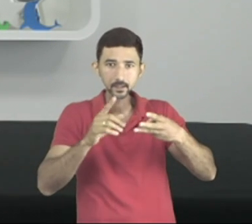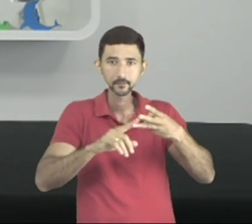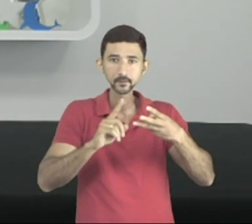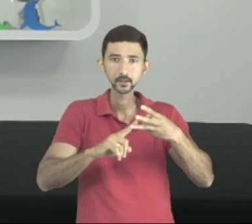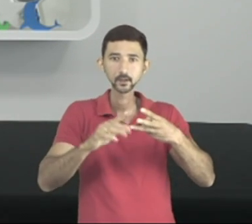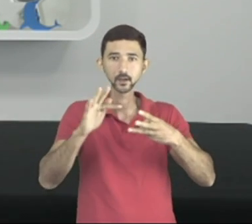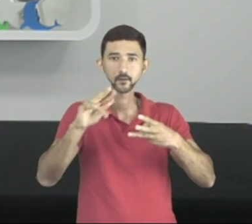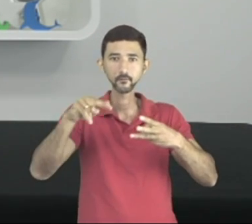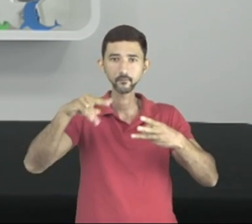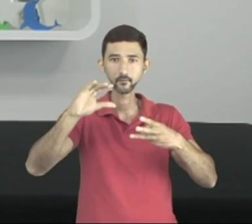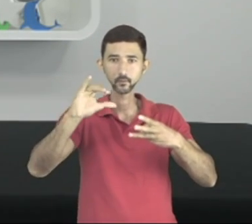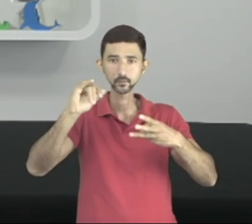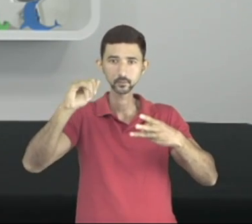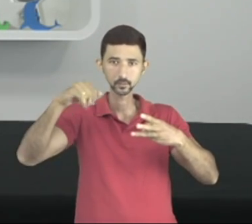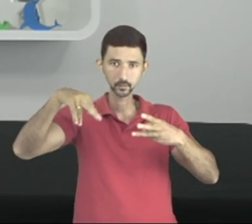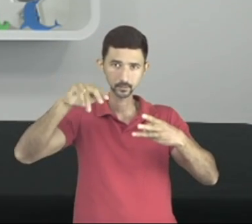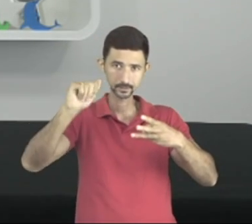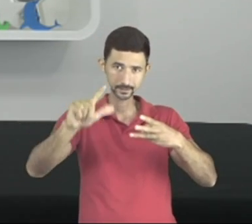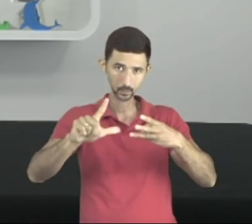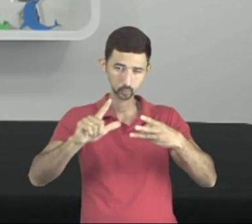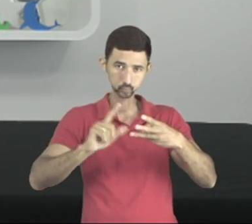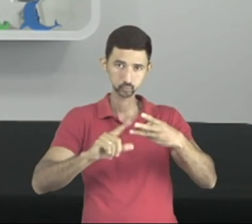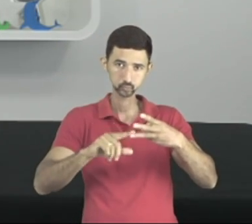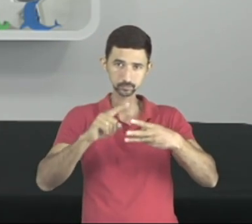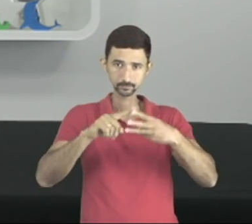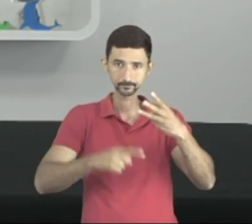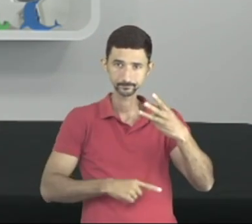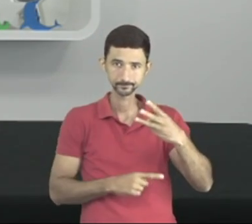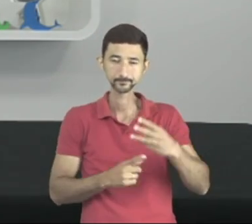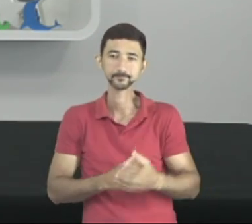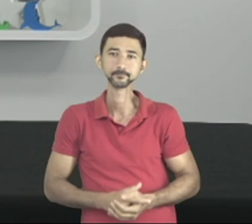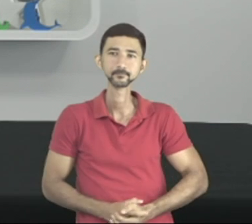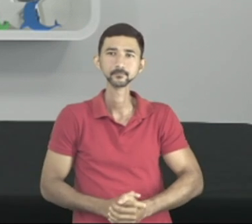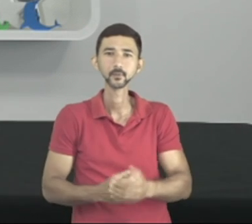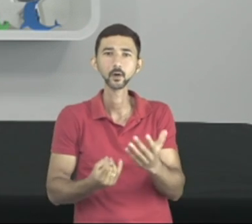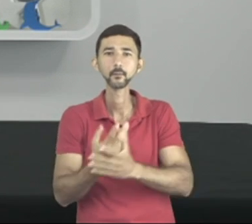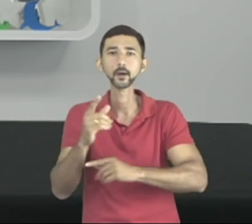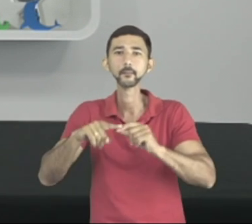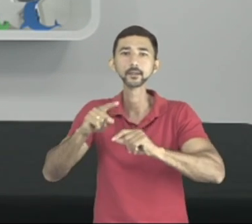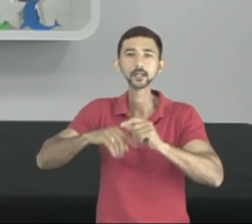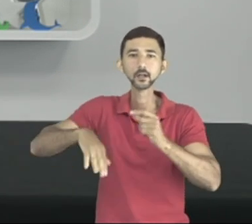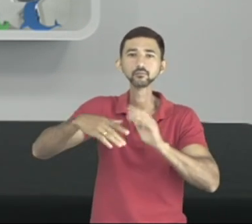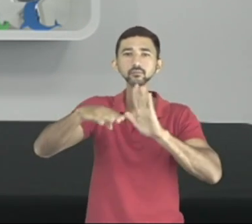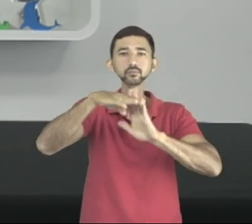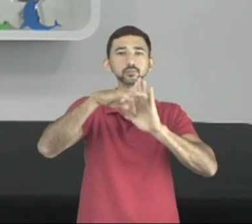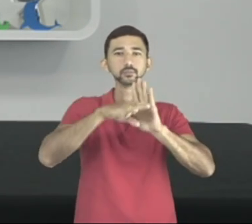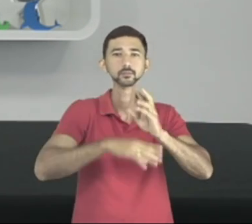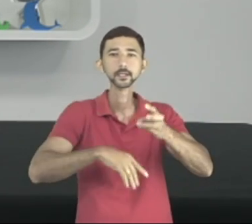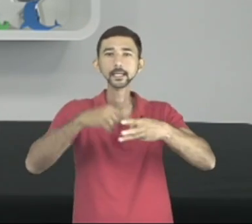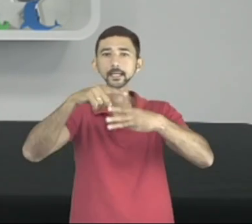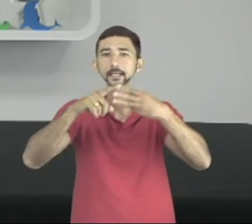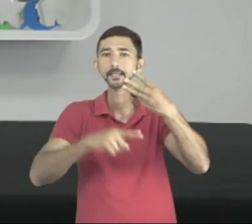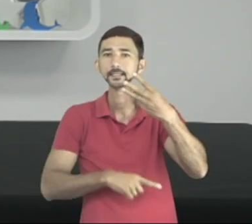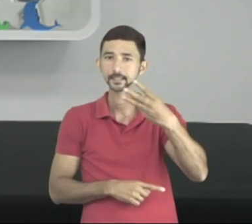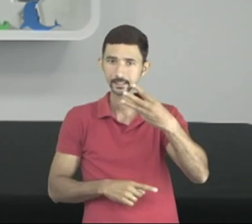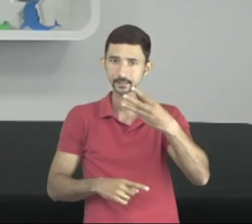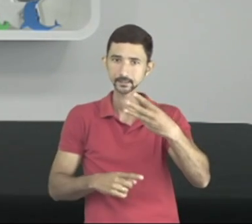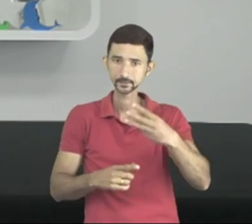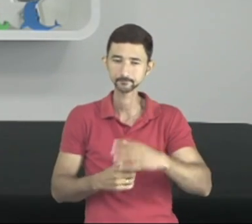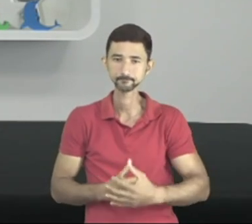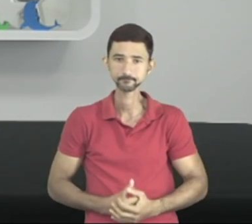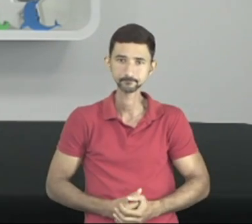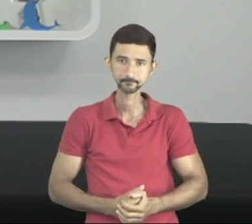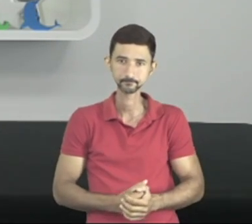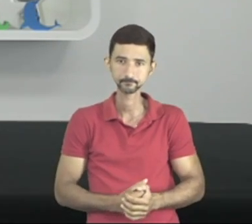propriedade funcional, tá? Então a matéria vai estar classificada em 3 propriedades aí pra